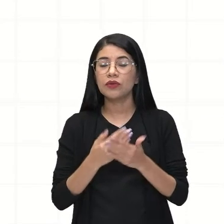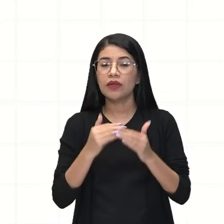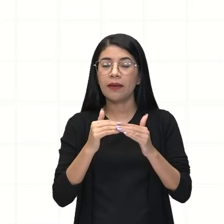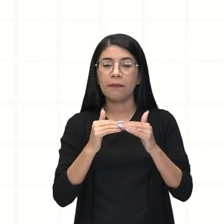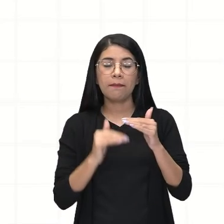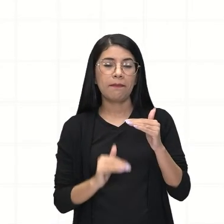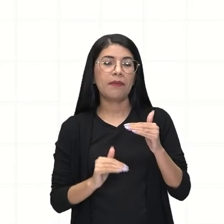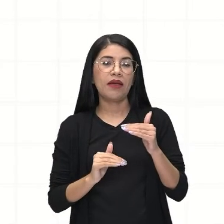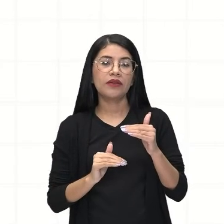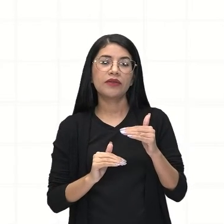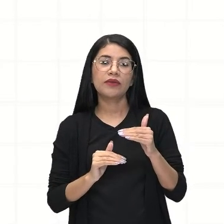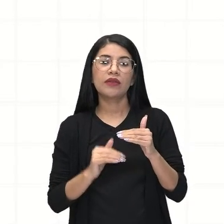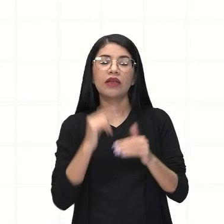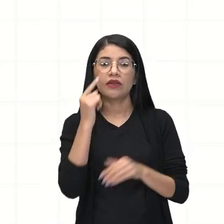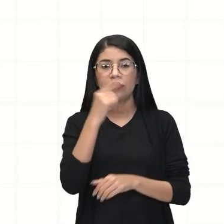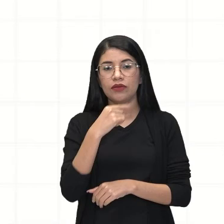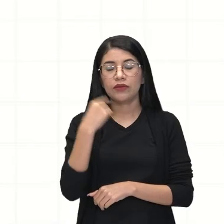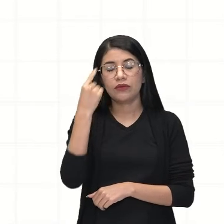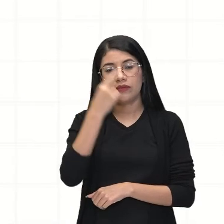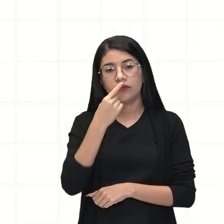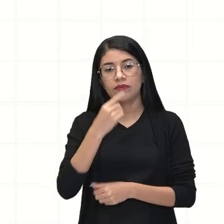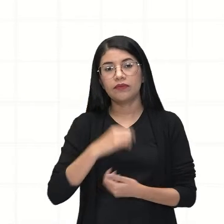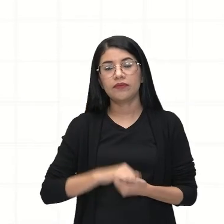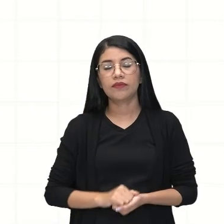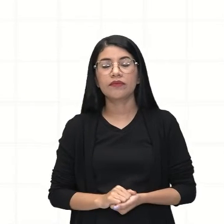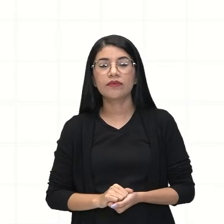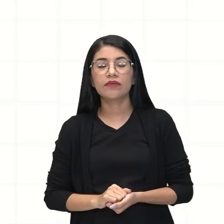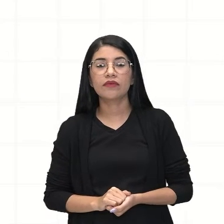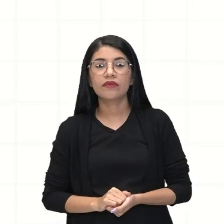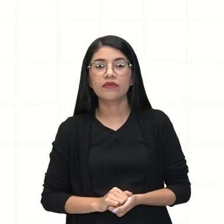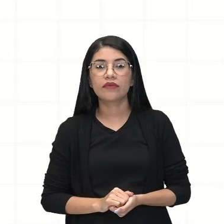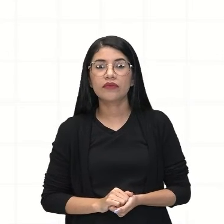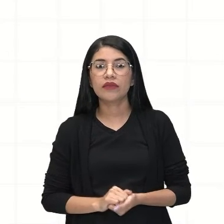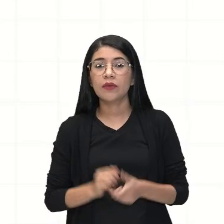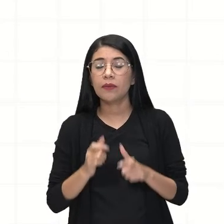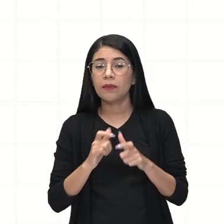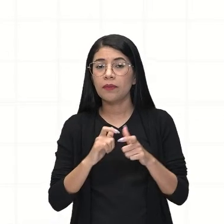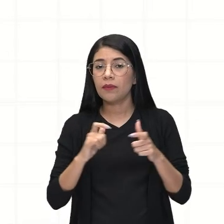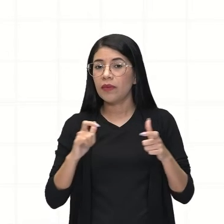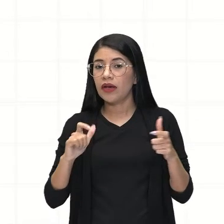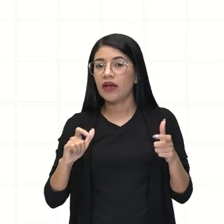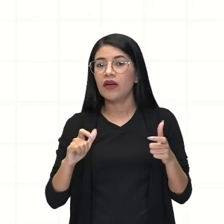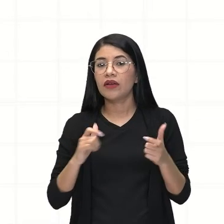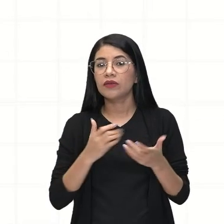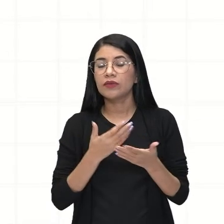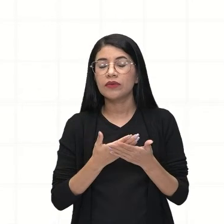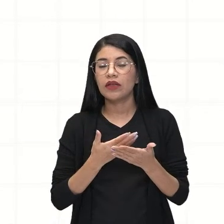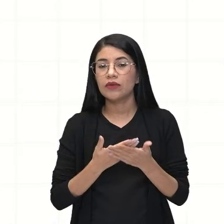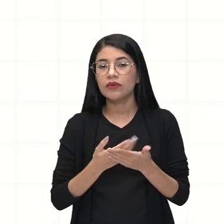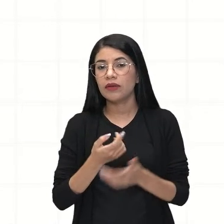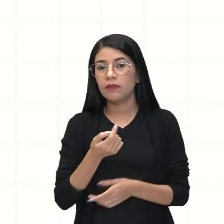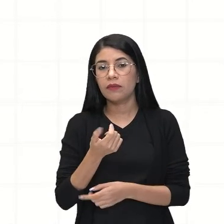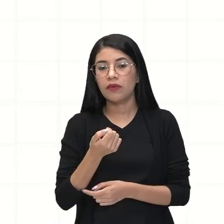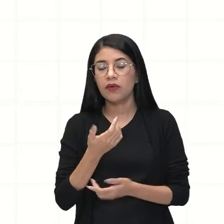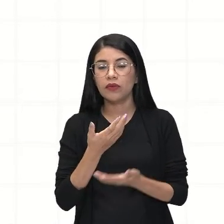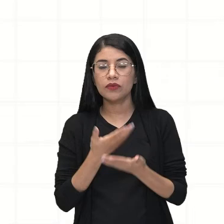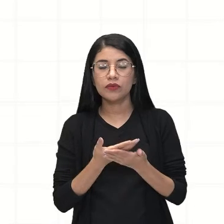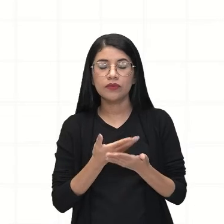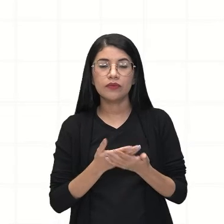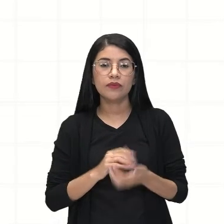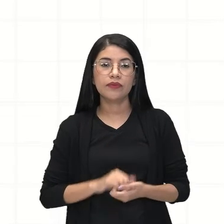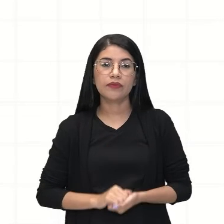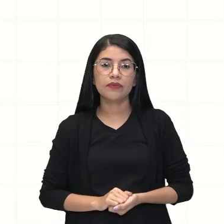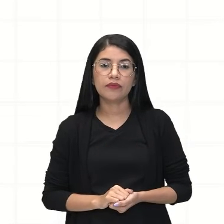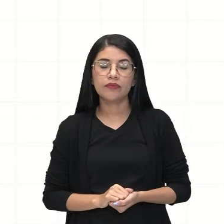abaixo da média, né? Olha só, muitos alunos não estudam aí o suficiente, certo? Então,